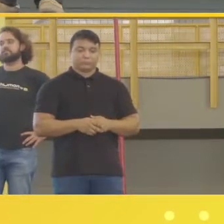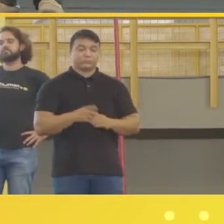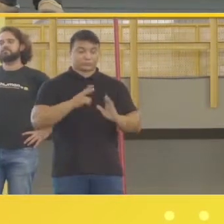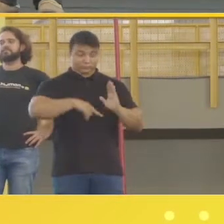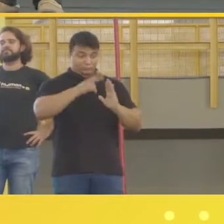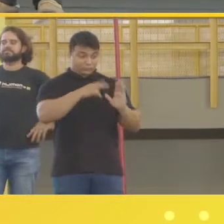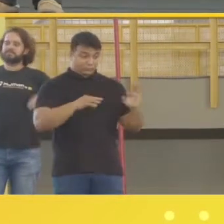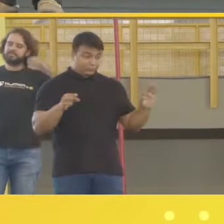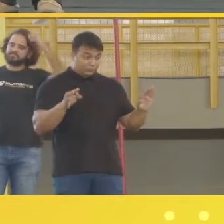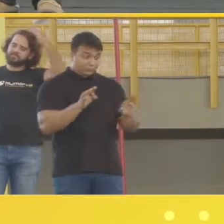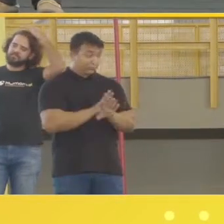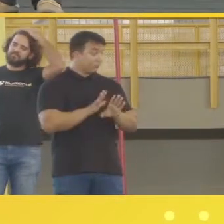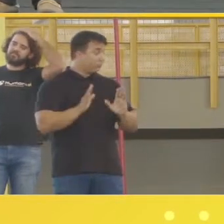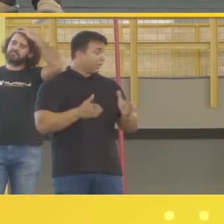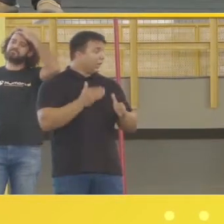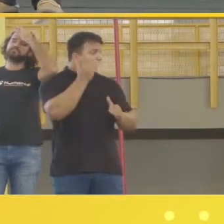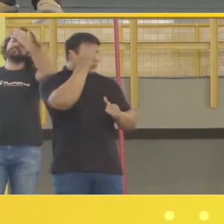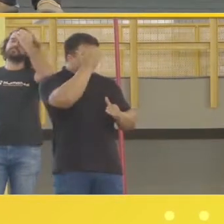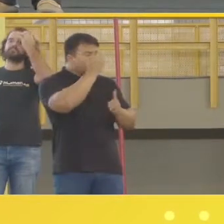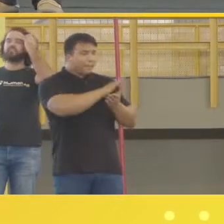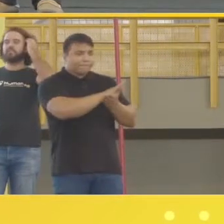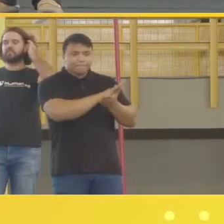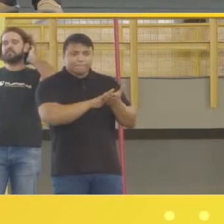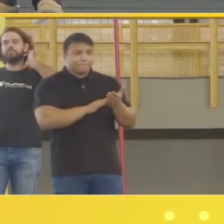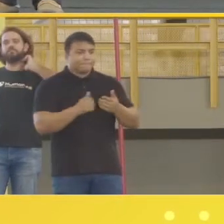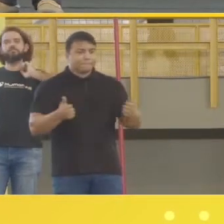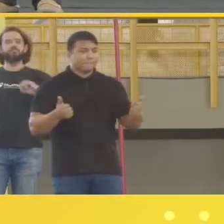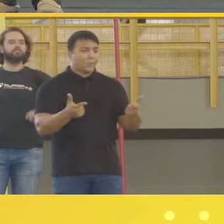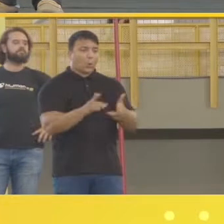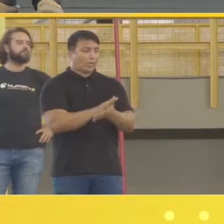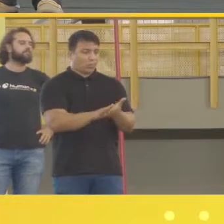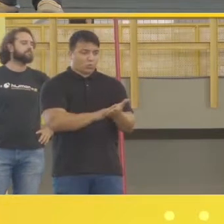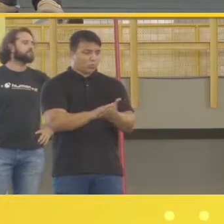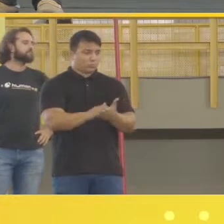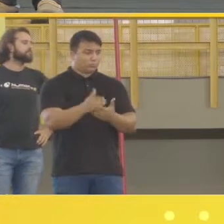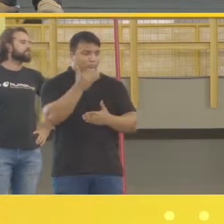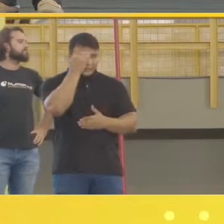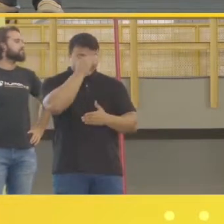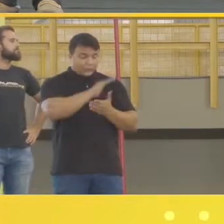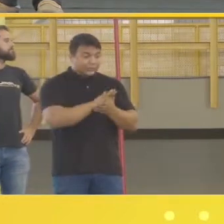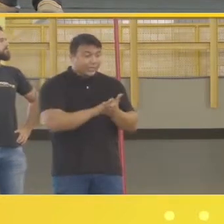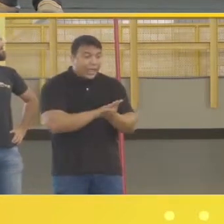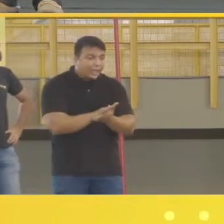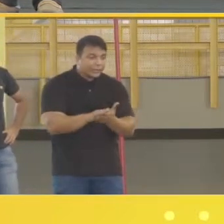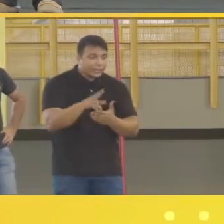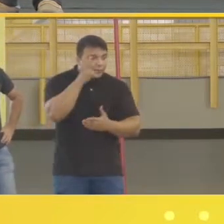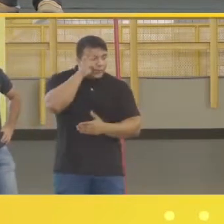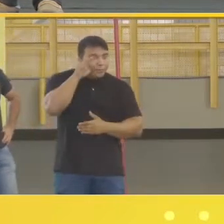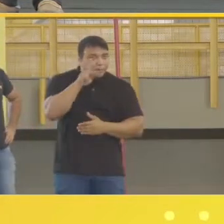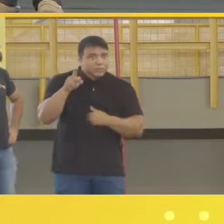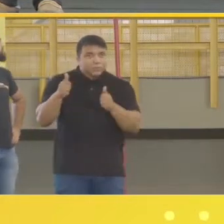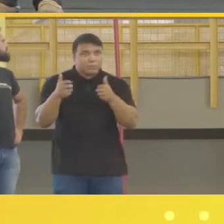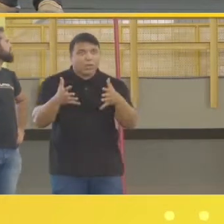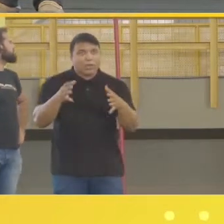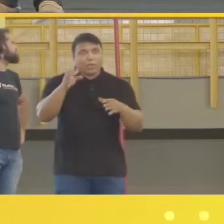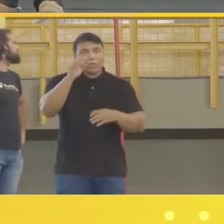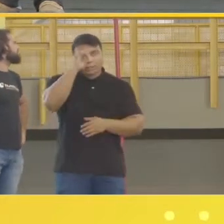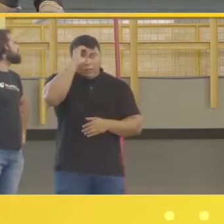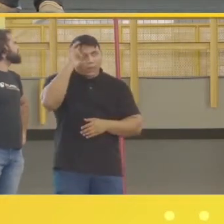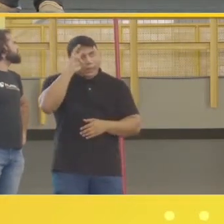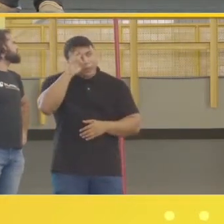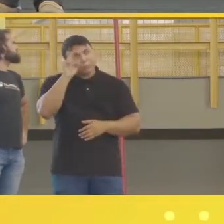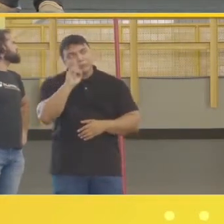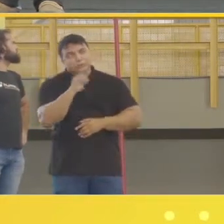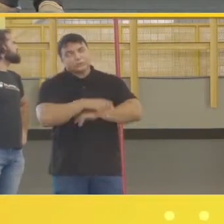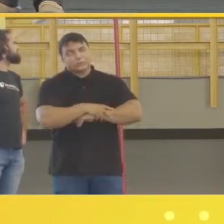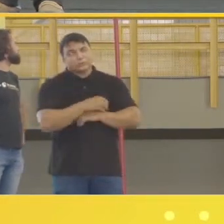Leu a questão, não está entendendo porra nenhuma. Não lembra do professor ter falado aquilo. O